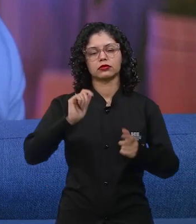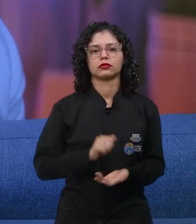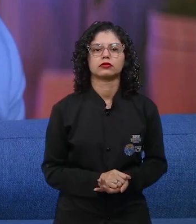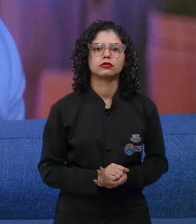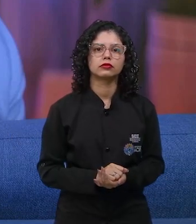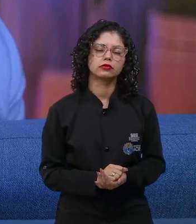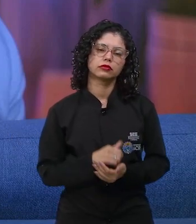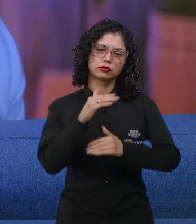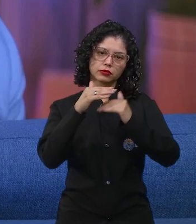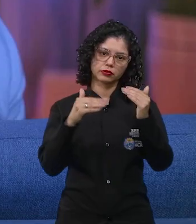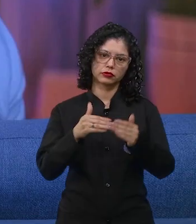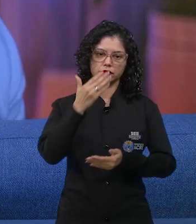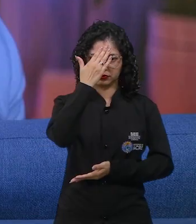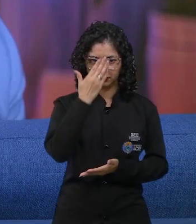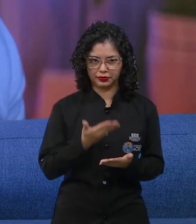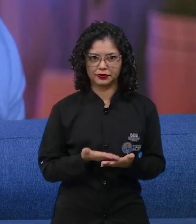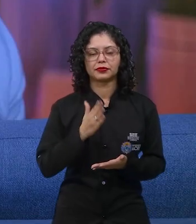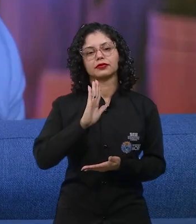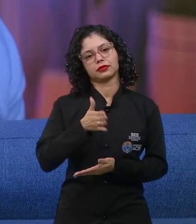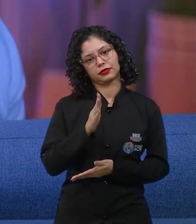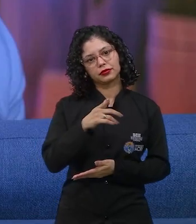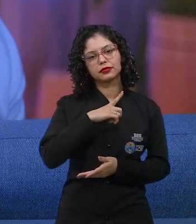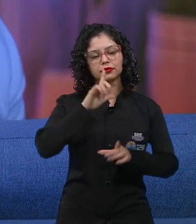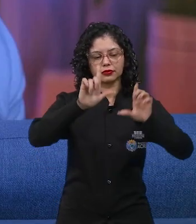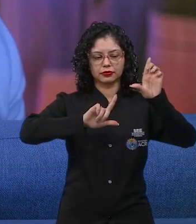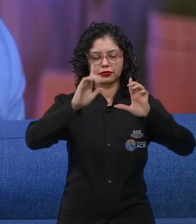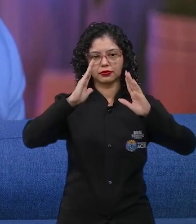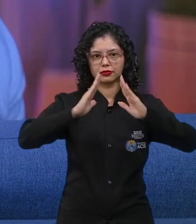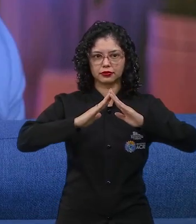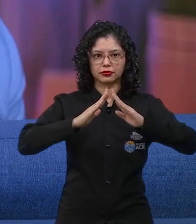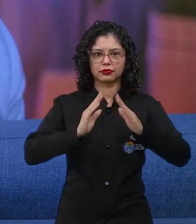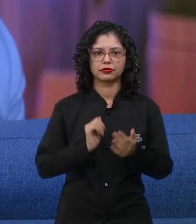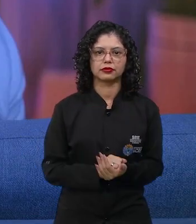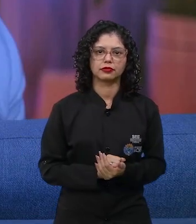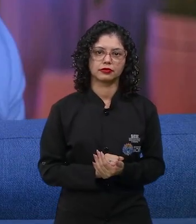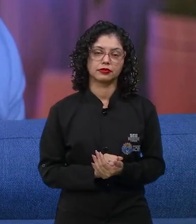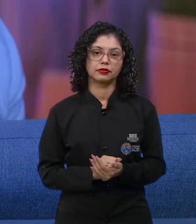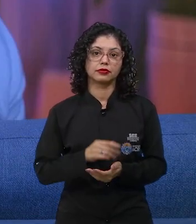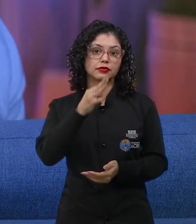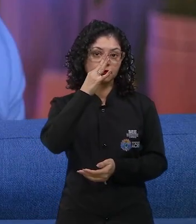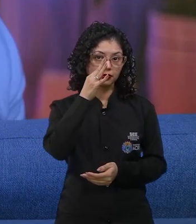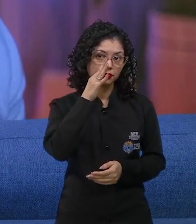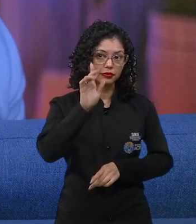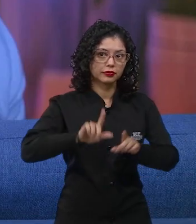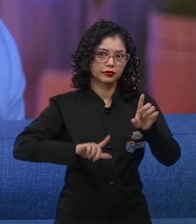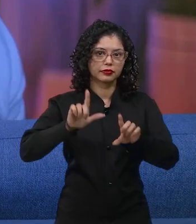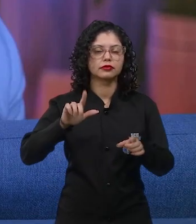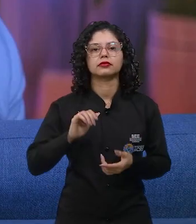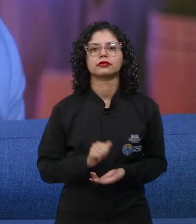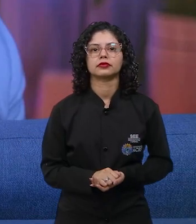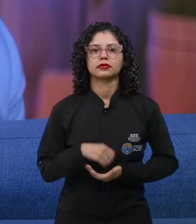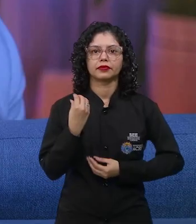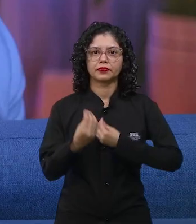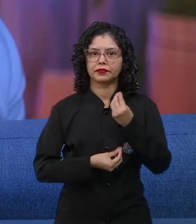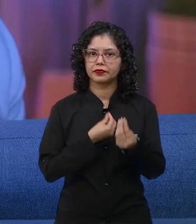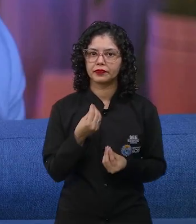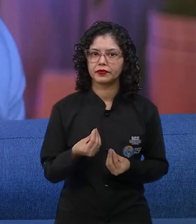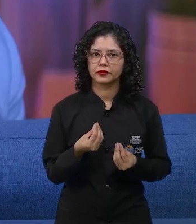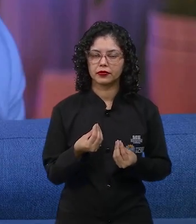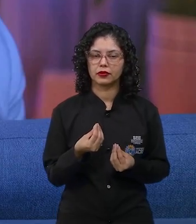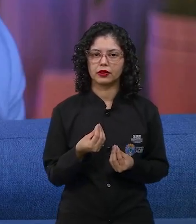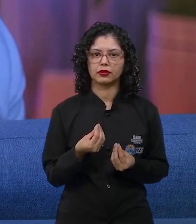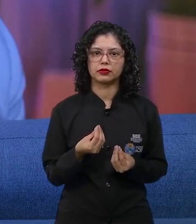Né? Então, todo mundo, creio, que tem aí uma televisão em casa, e todo mundo, né, assiste a televisão. Então, como que ela